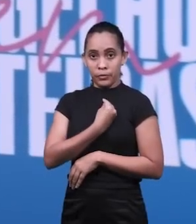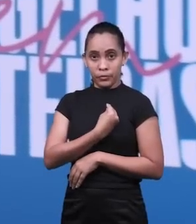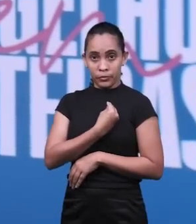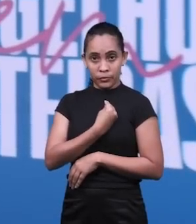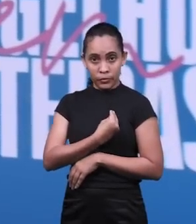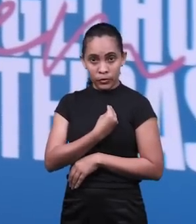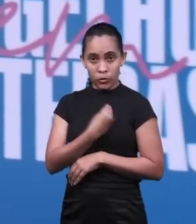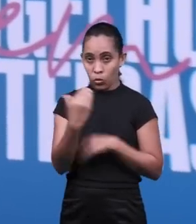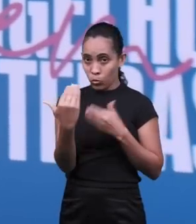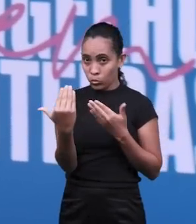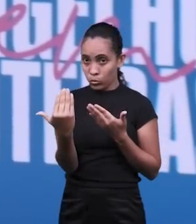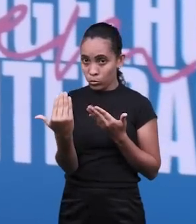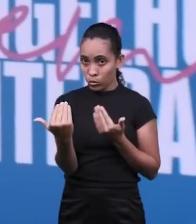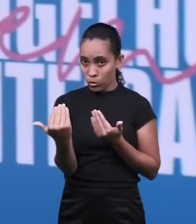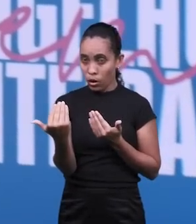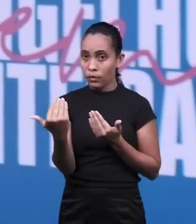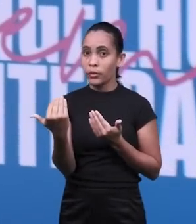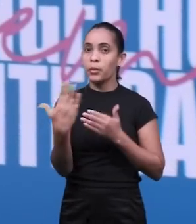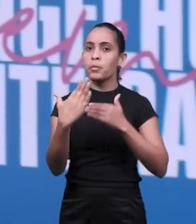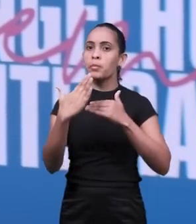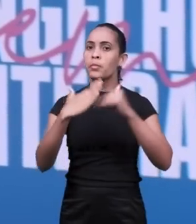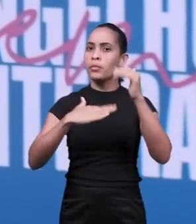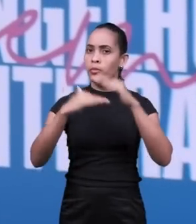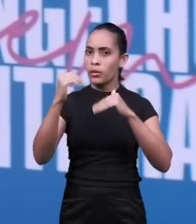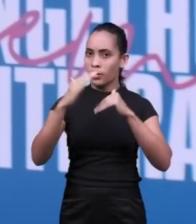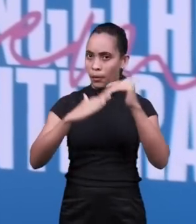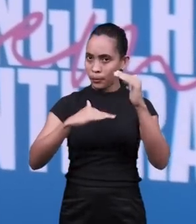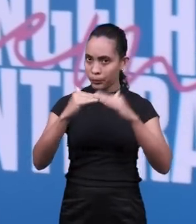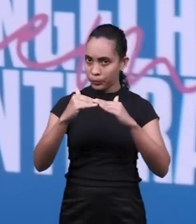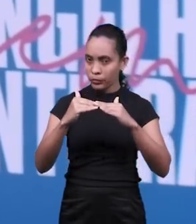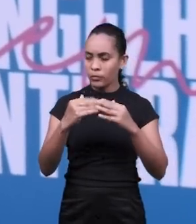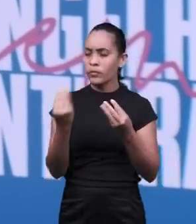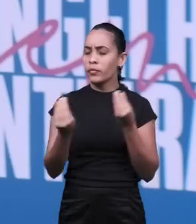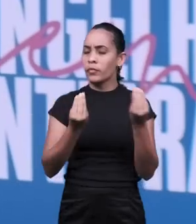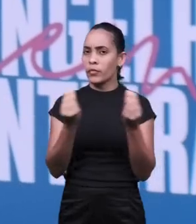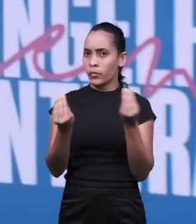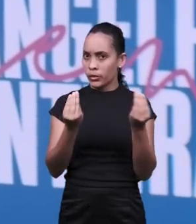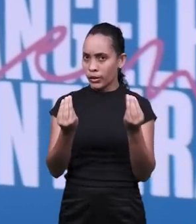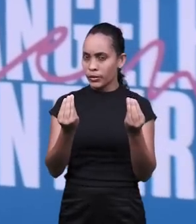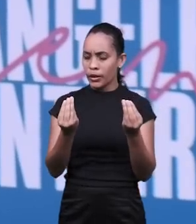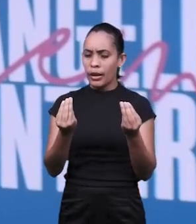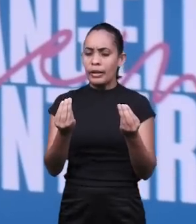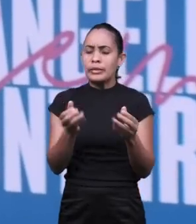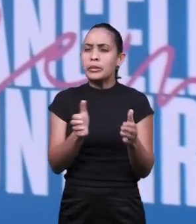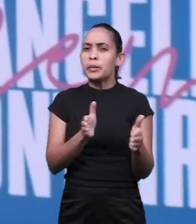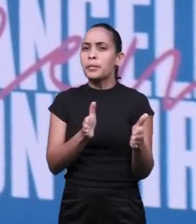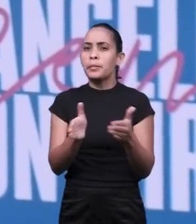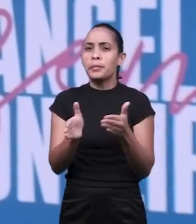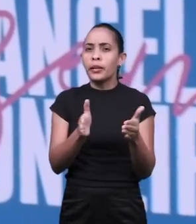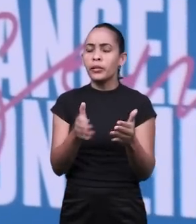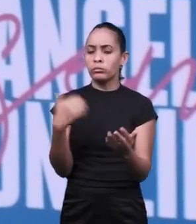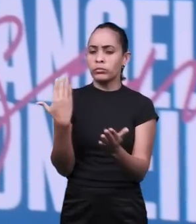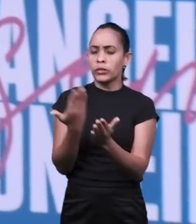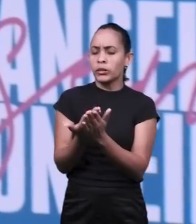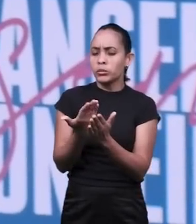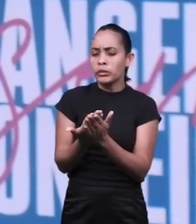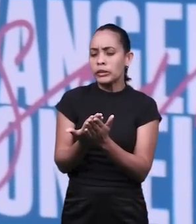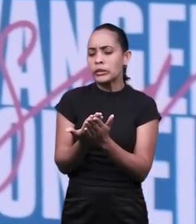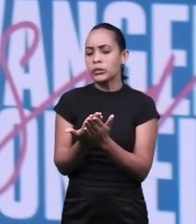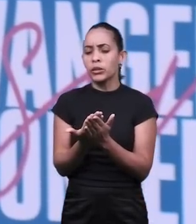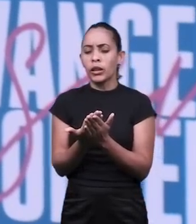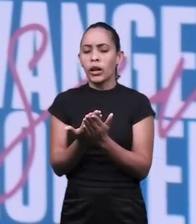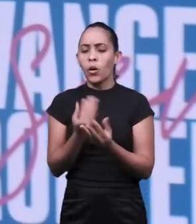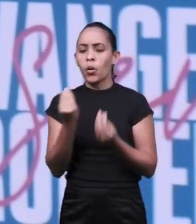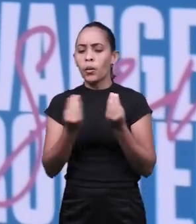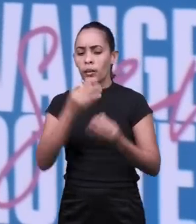acadêmica. Abordar durante o programa os desafios que o jovem passa no meio universitário, quando a sua fé é questionada, quando o